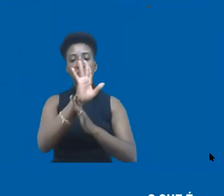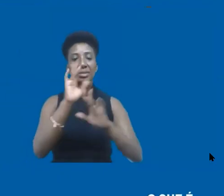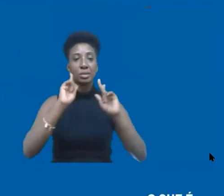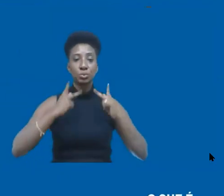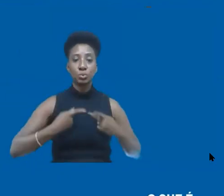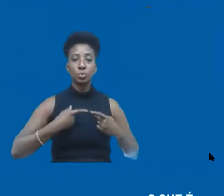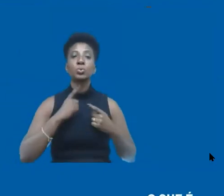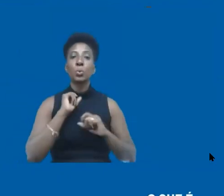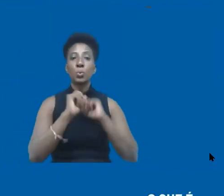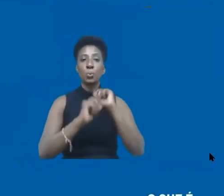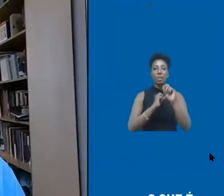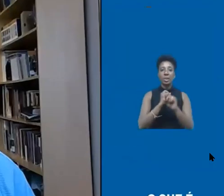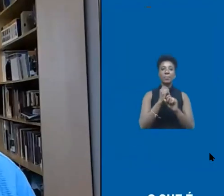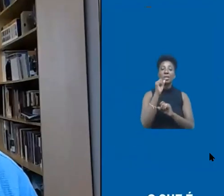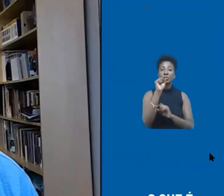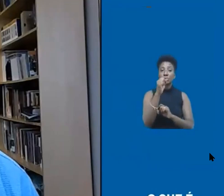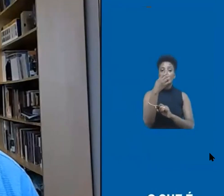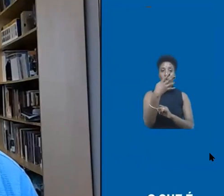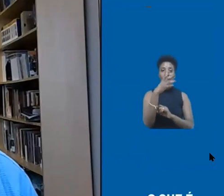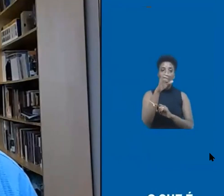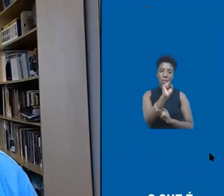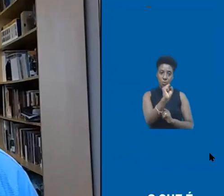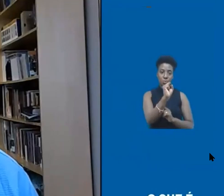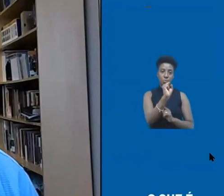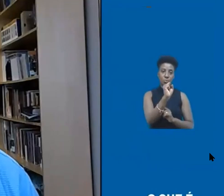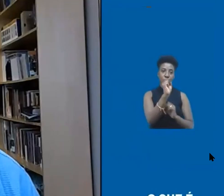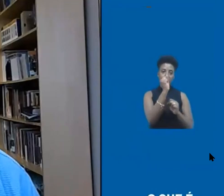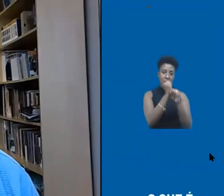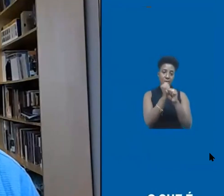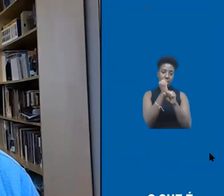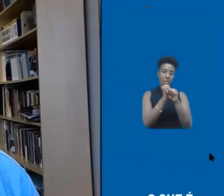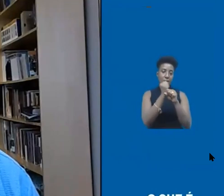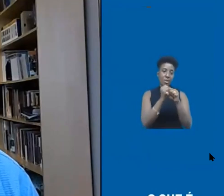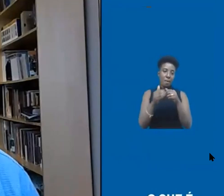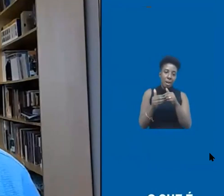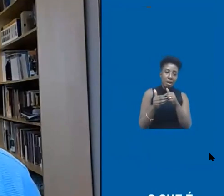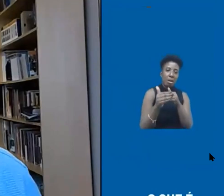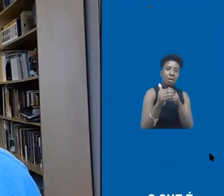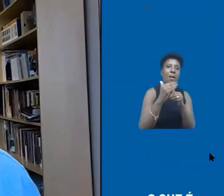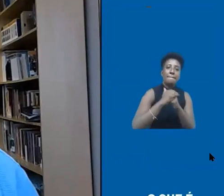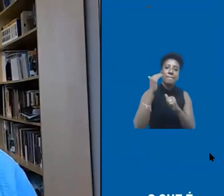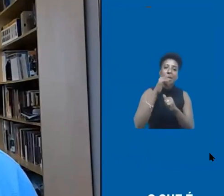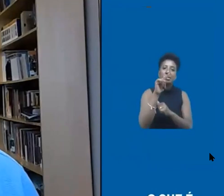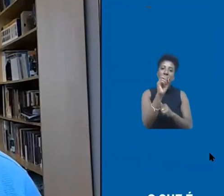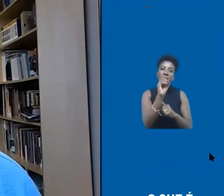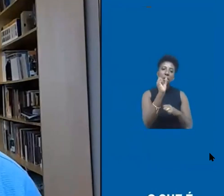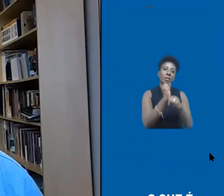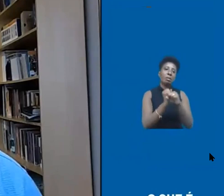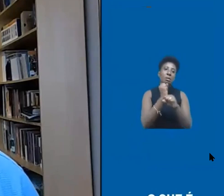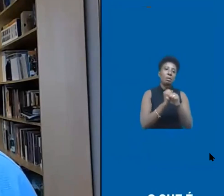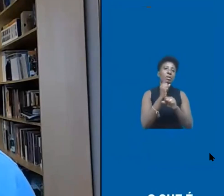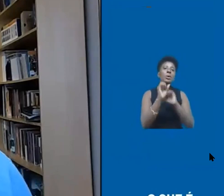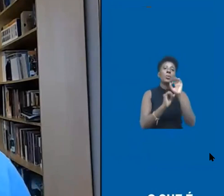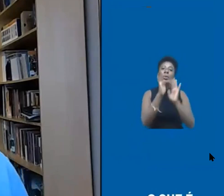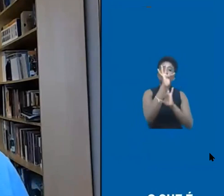de 48, né? Então tem mais de 70 anos, mas é um texto de uma beleza assim